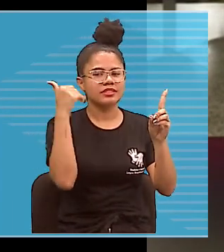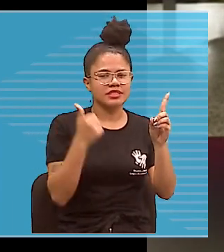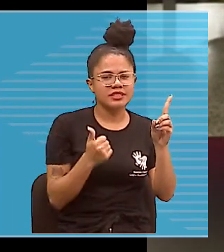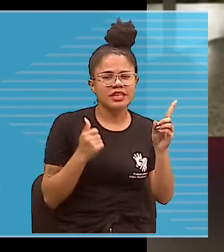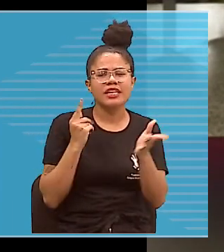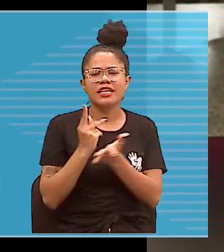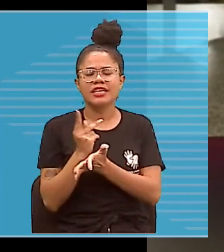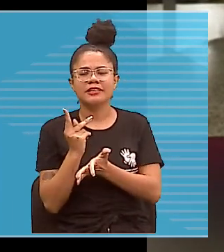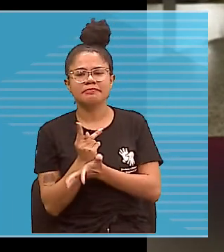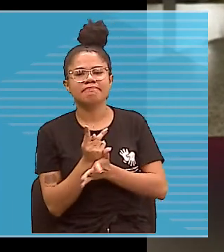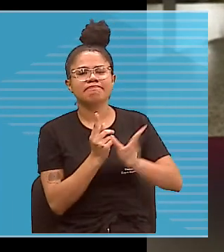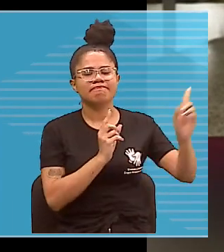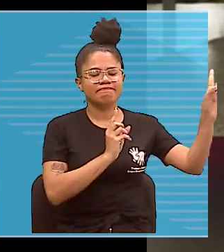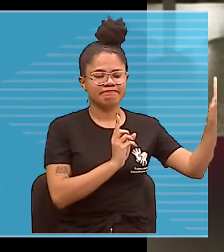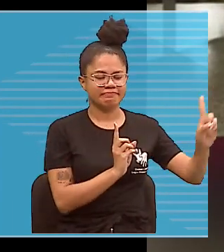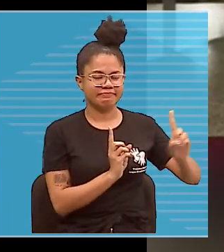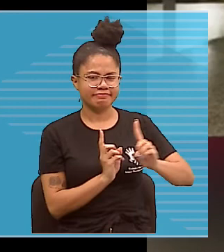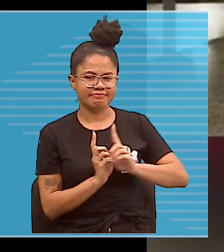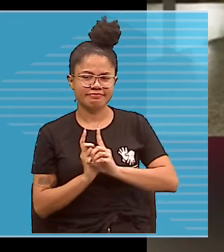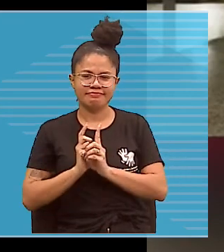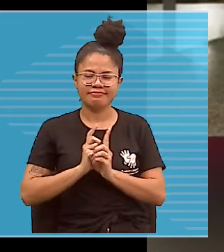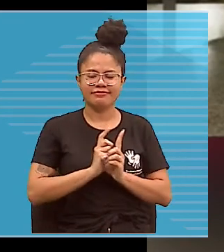meu coração.